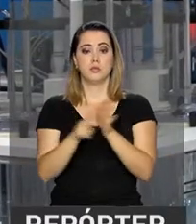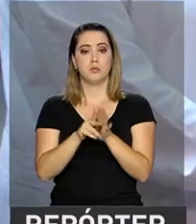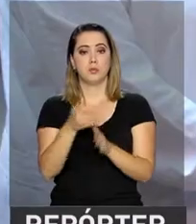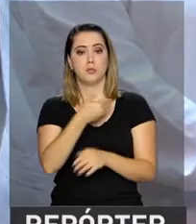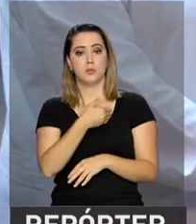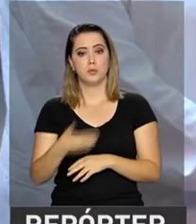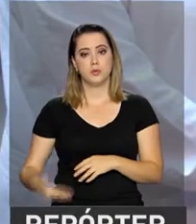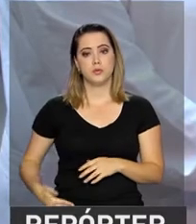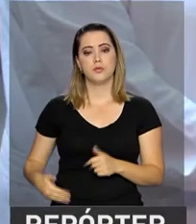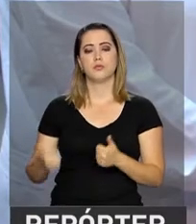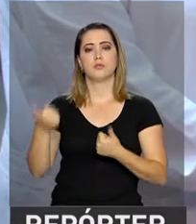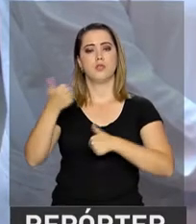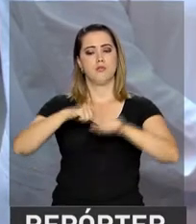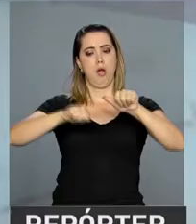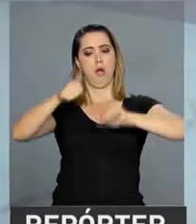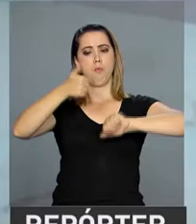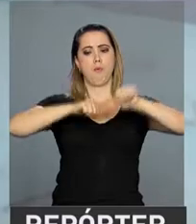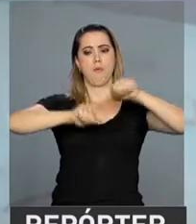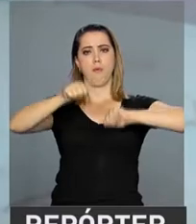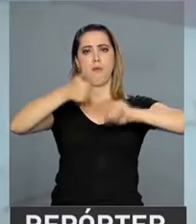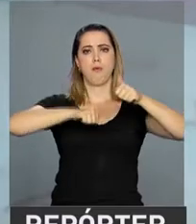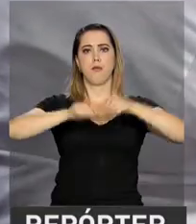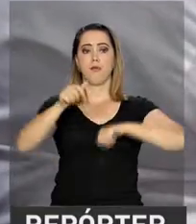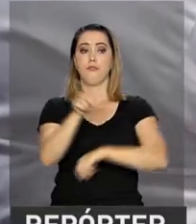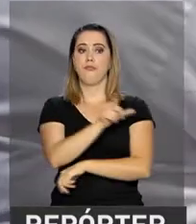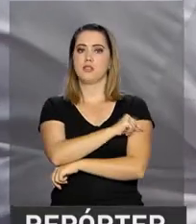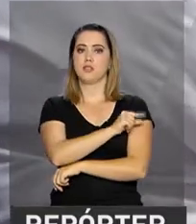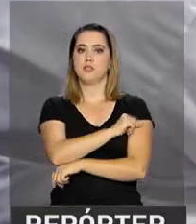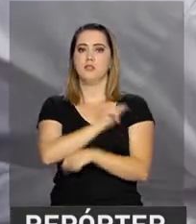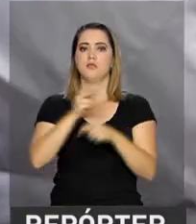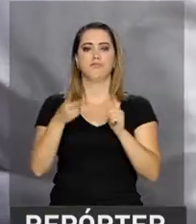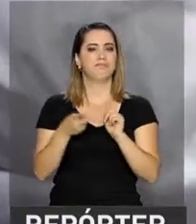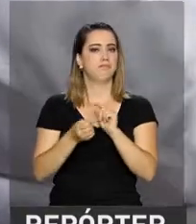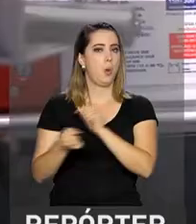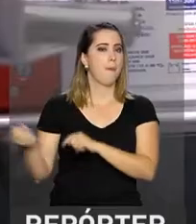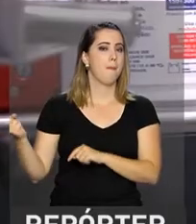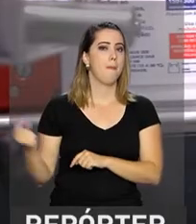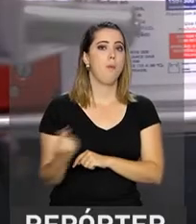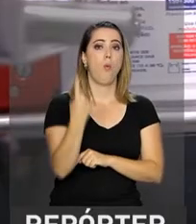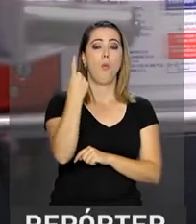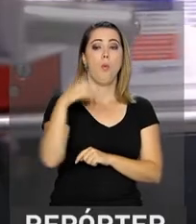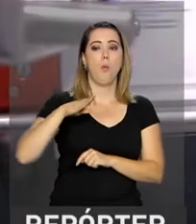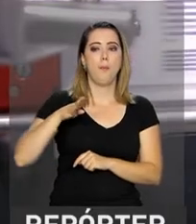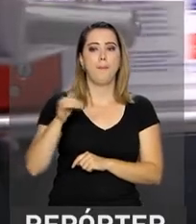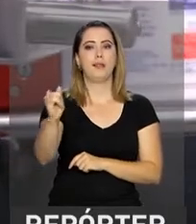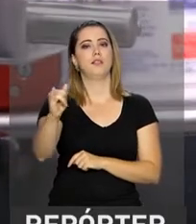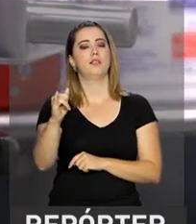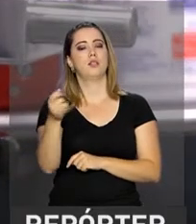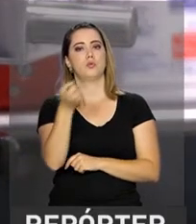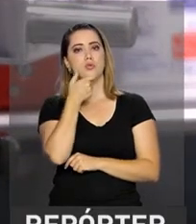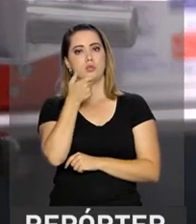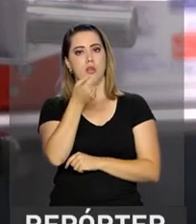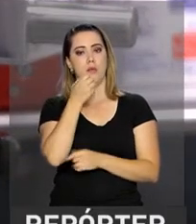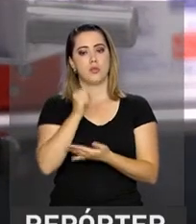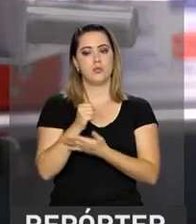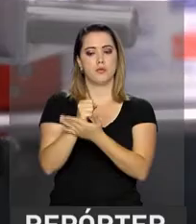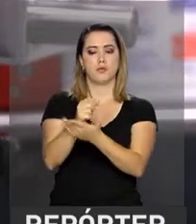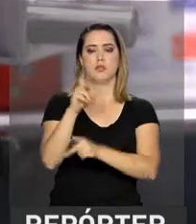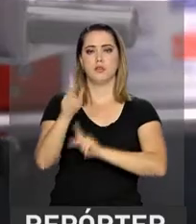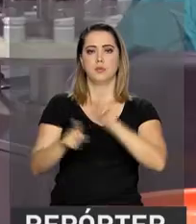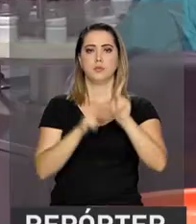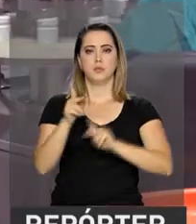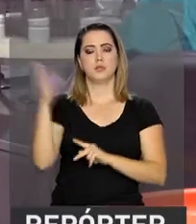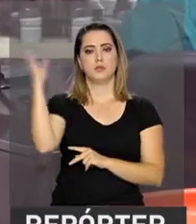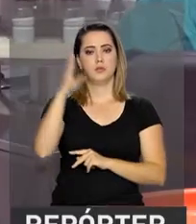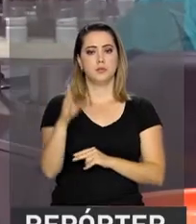os da Fundação Oswaldo Cruz, que, além de vacinas, fabricam mais de 1 bilhão de medicamentos por ano distribuídos à população